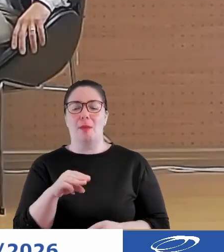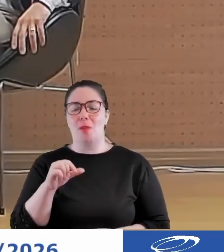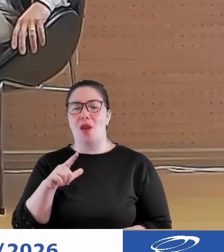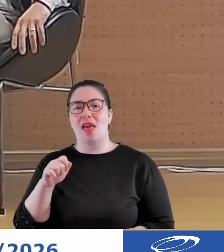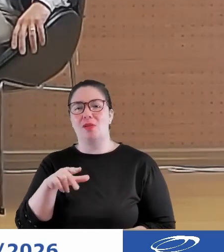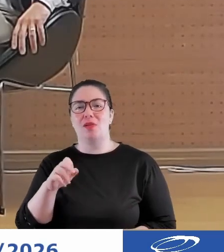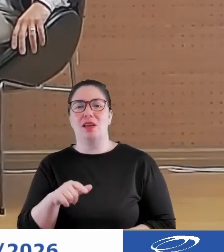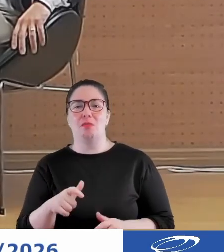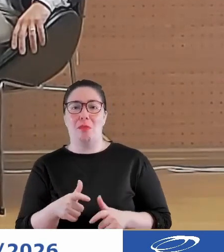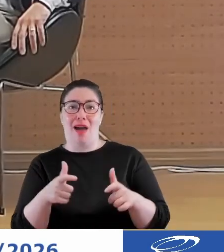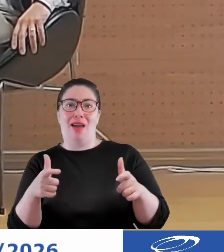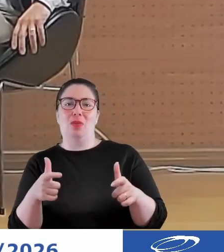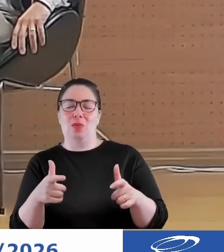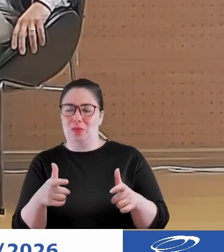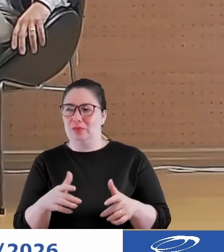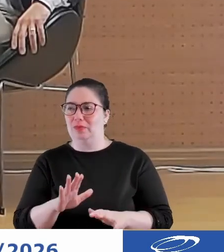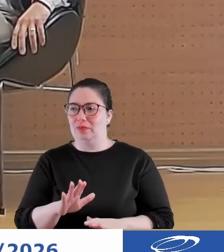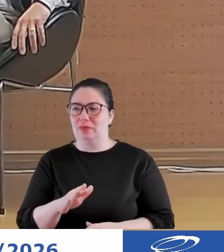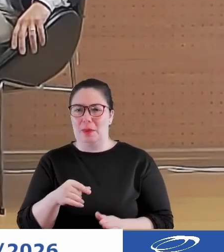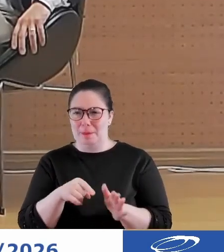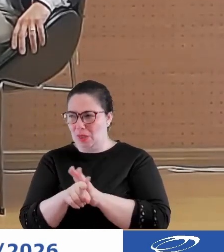Mais alguma pergunta? Alguém quer?